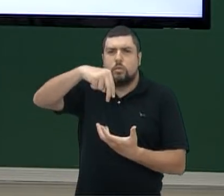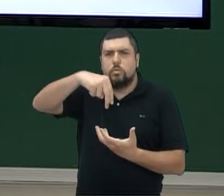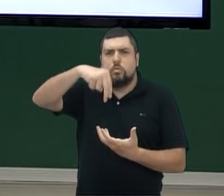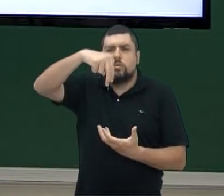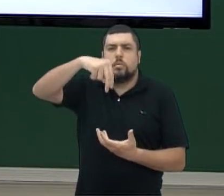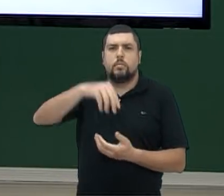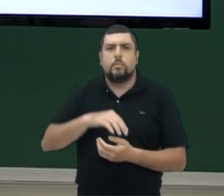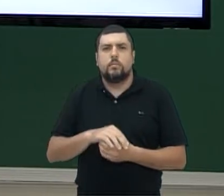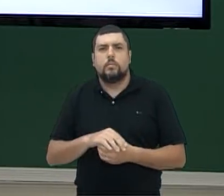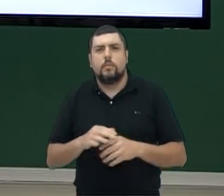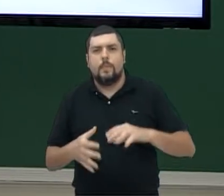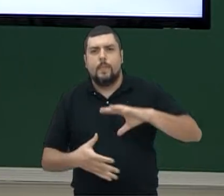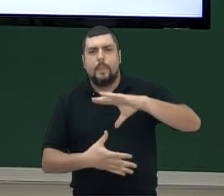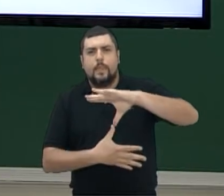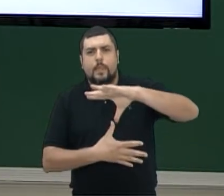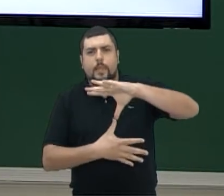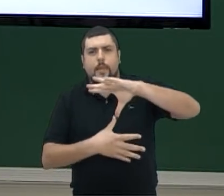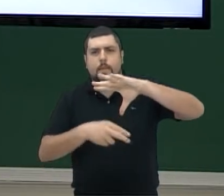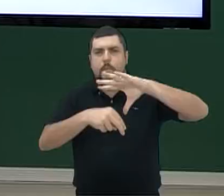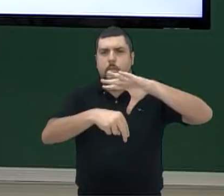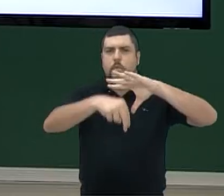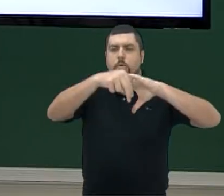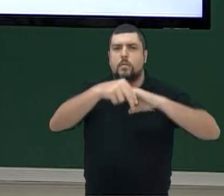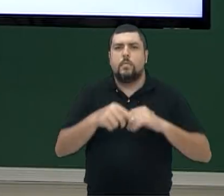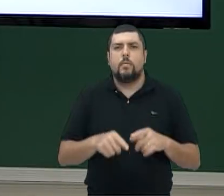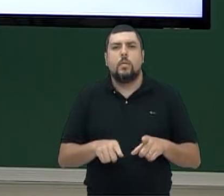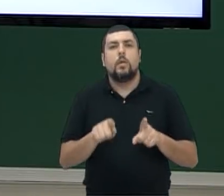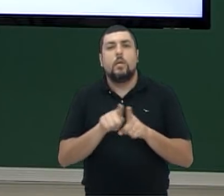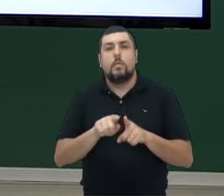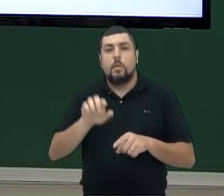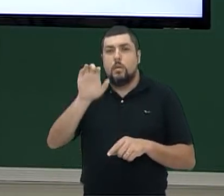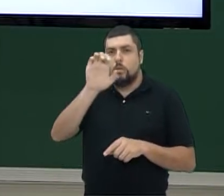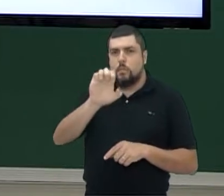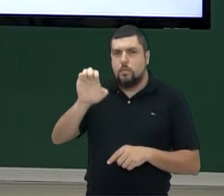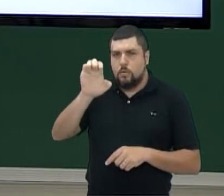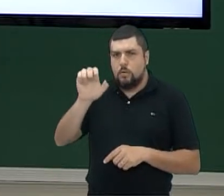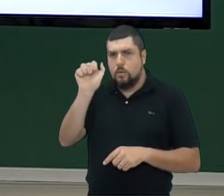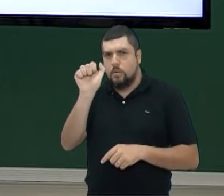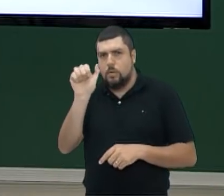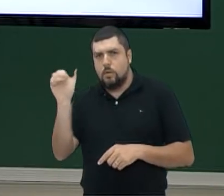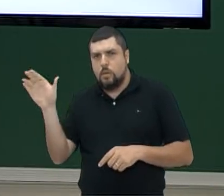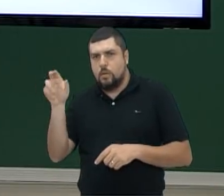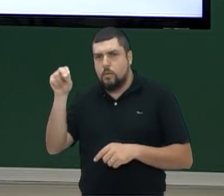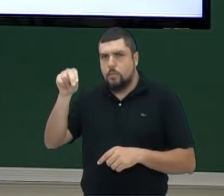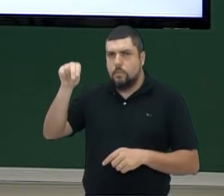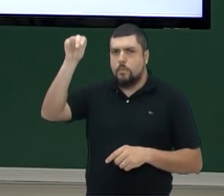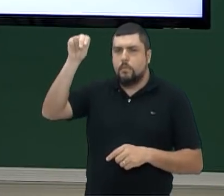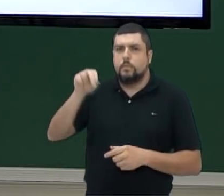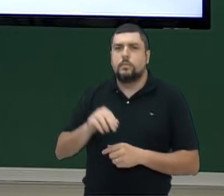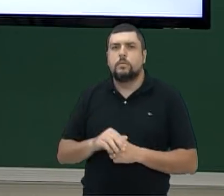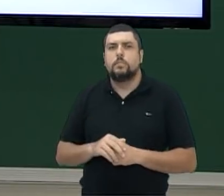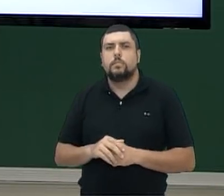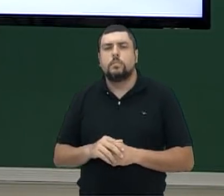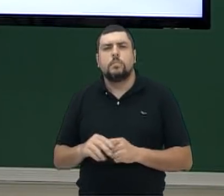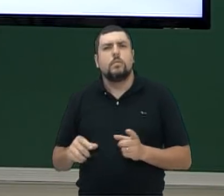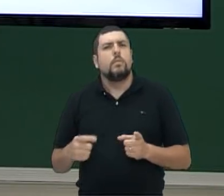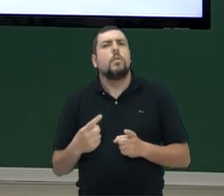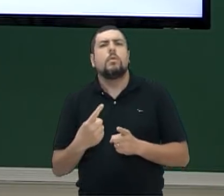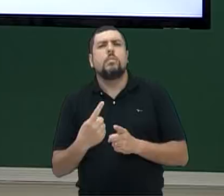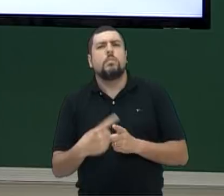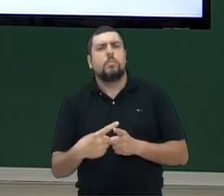América do Norte, e nas áreas norte do continente europeu e asiático. E ela ocorre em função das